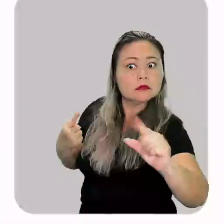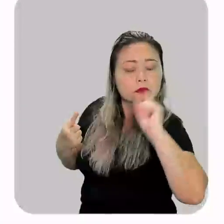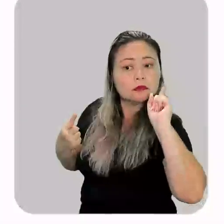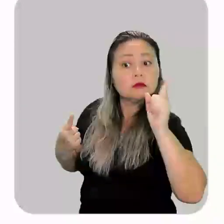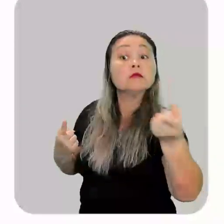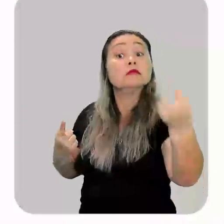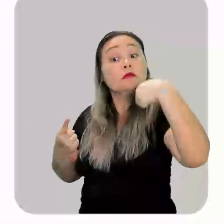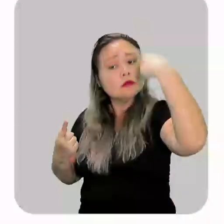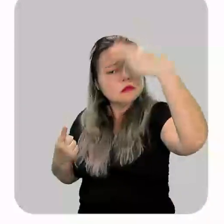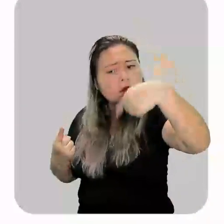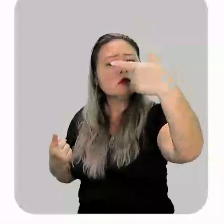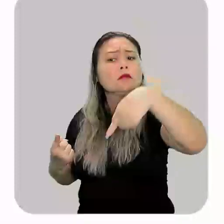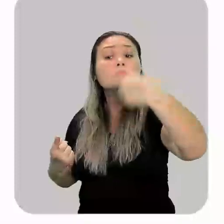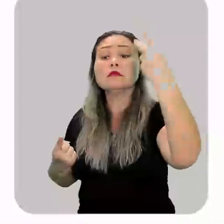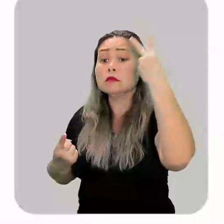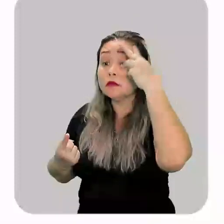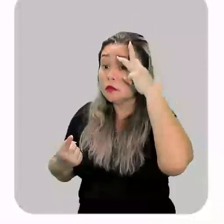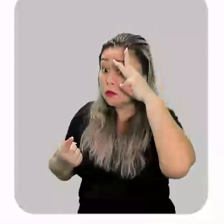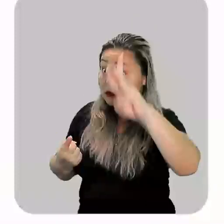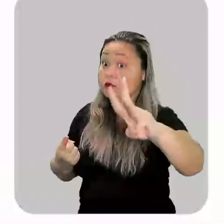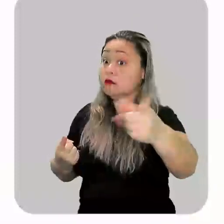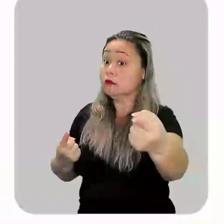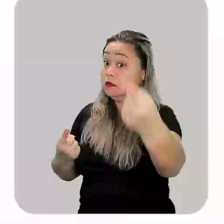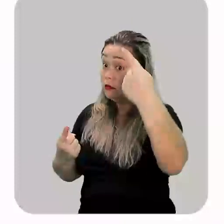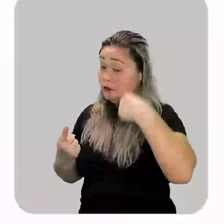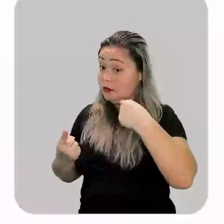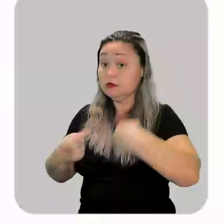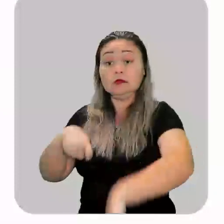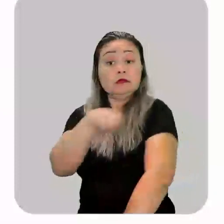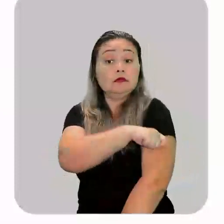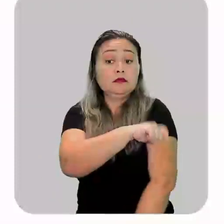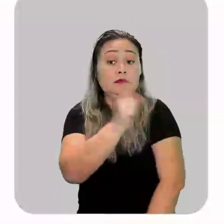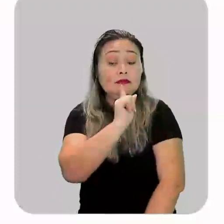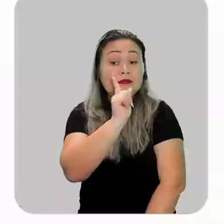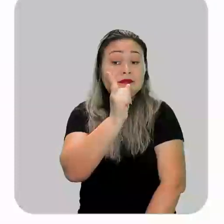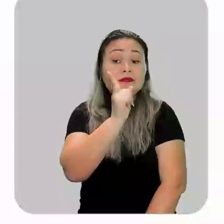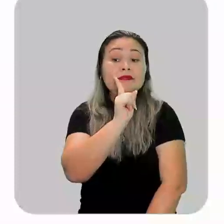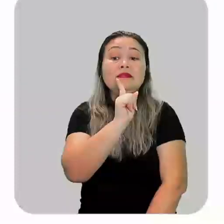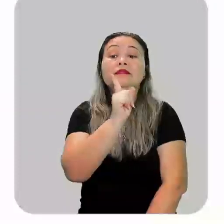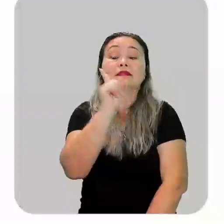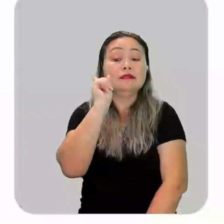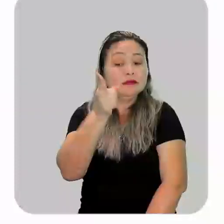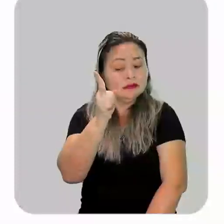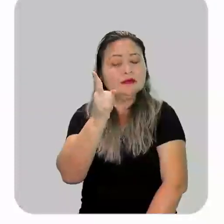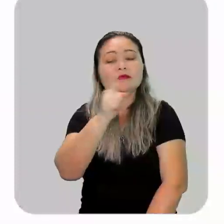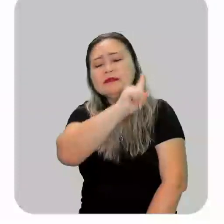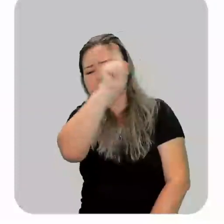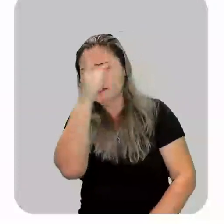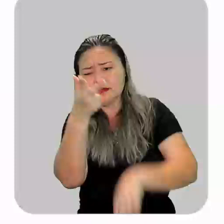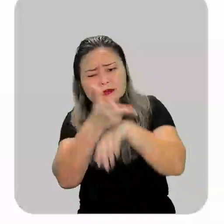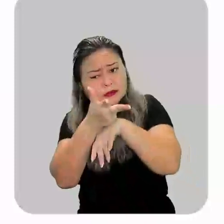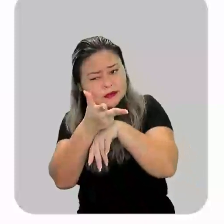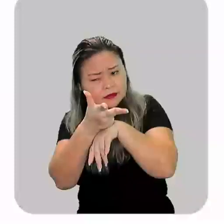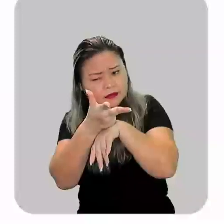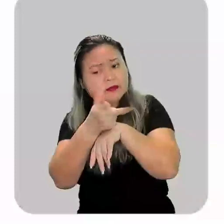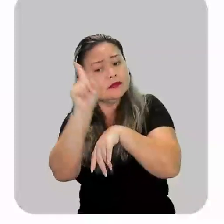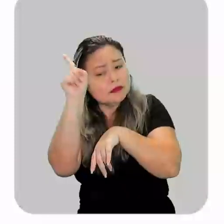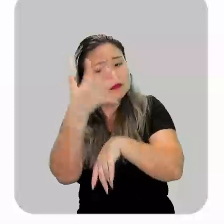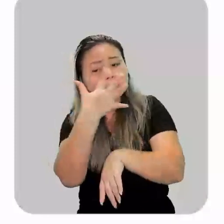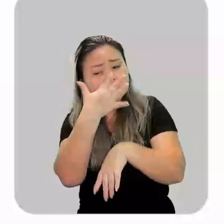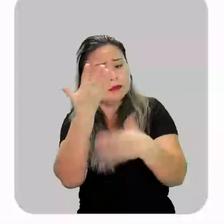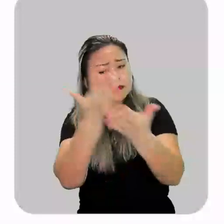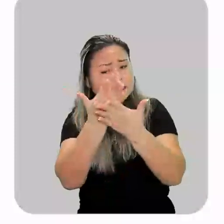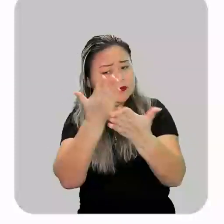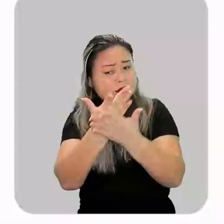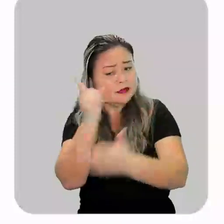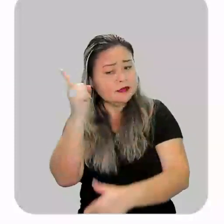e só voltou depois de uns 3 dias, eu lembro. Esses alunos não vão lembrar, porque eles são do primeiro ano. Não, mas eles vão lá olhar essa aula, vão,